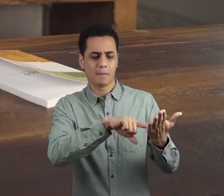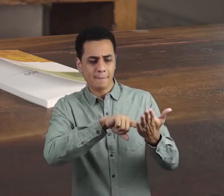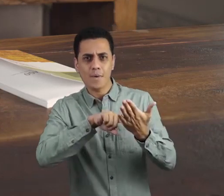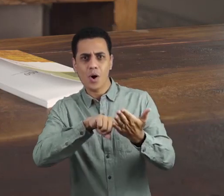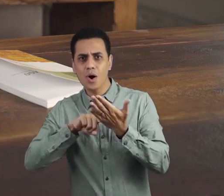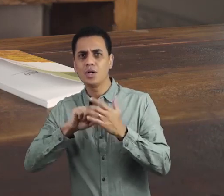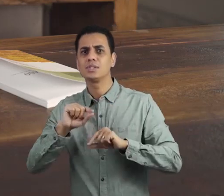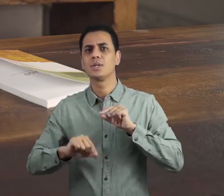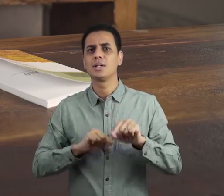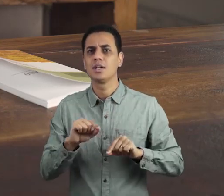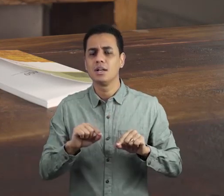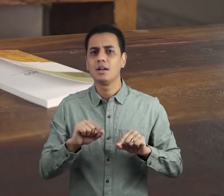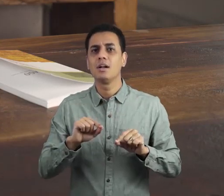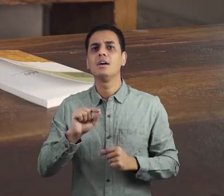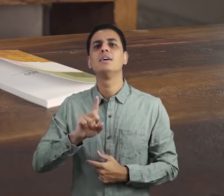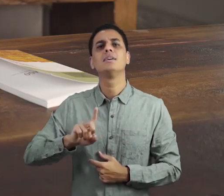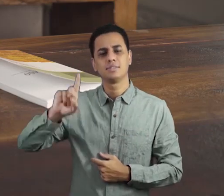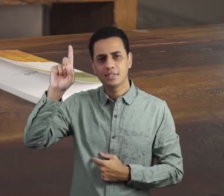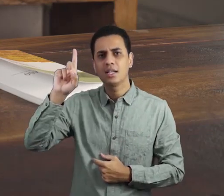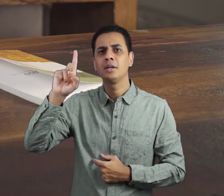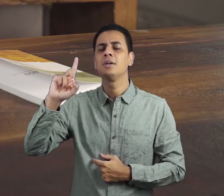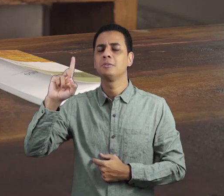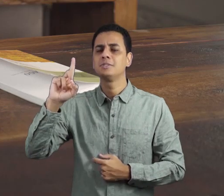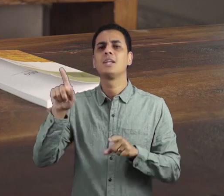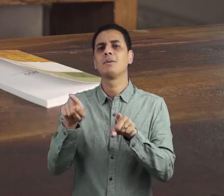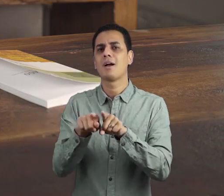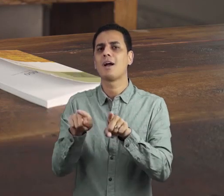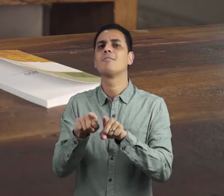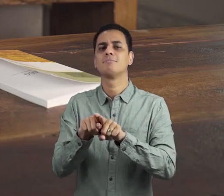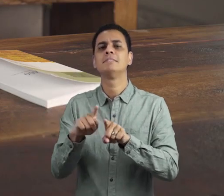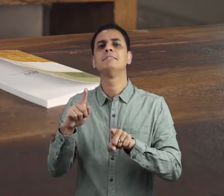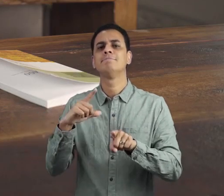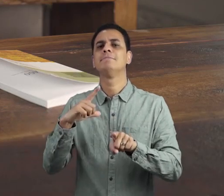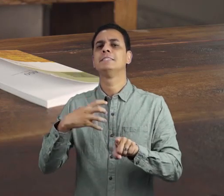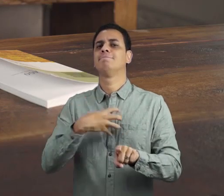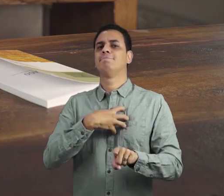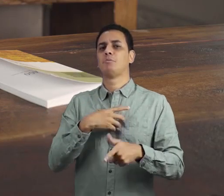a Escritura, vai nos mostrar que Deus, Ele tem sim